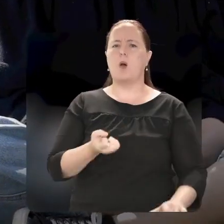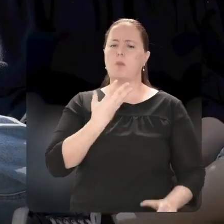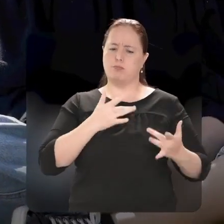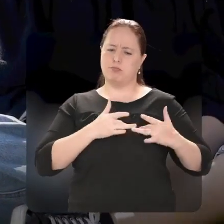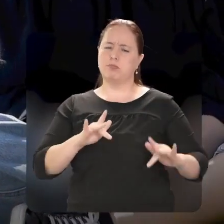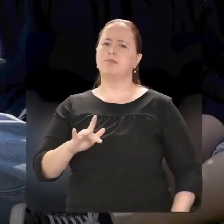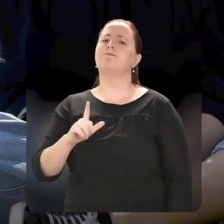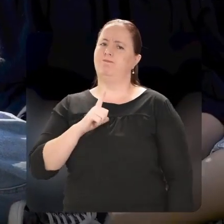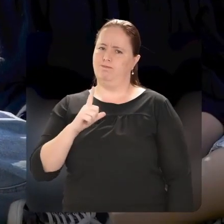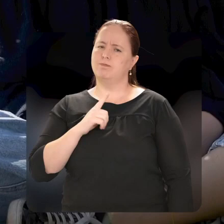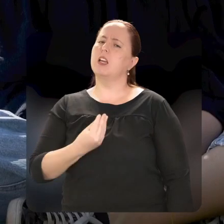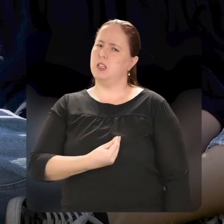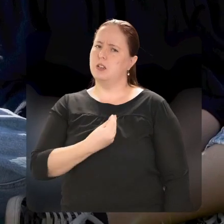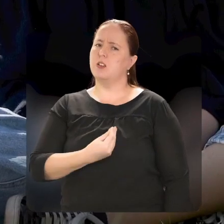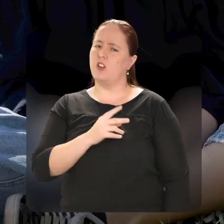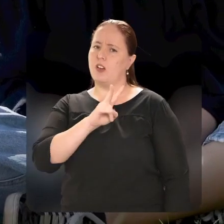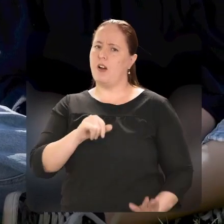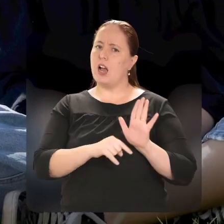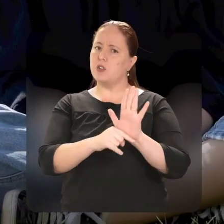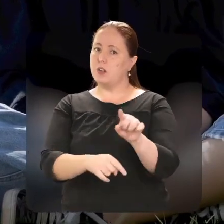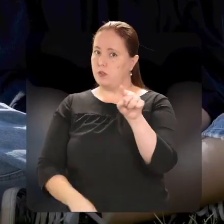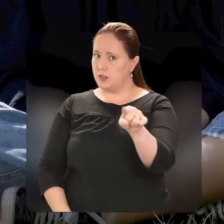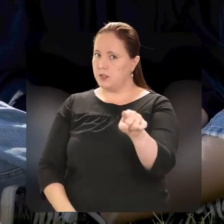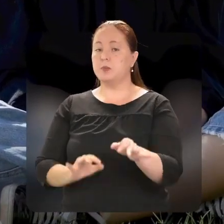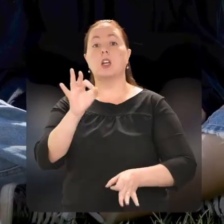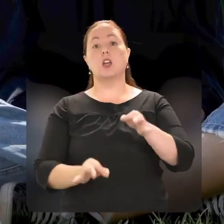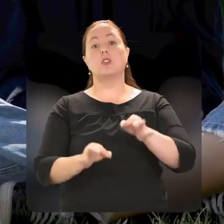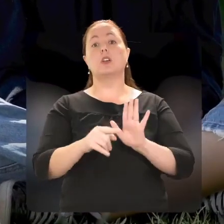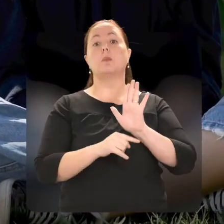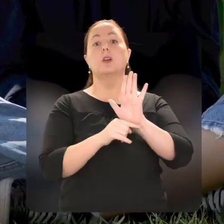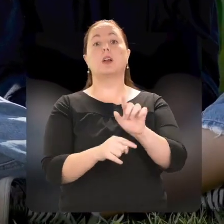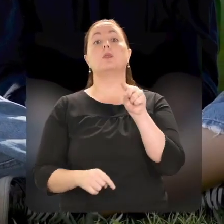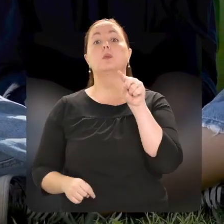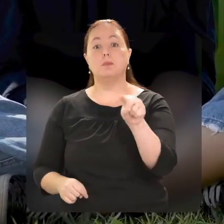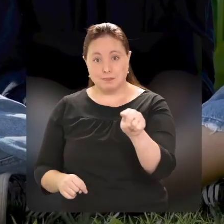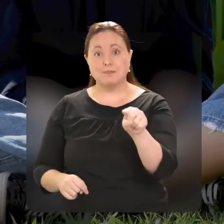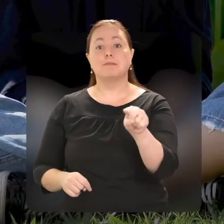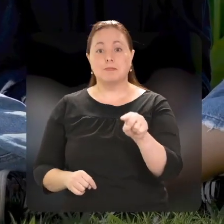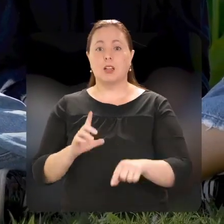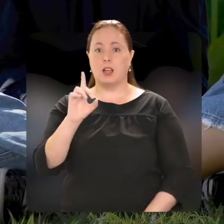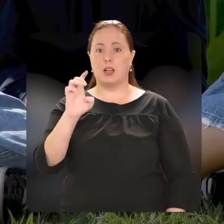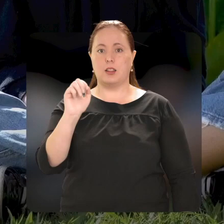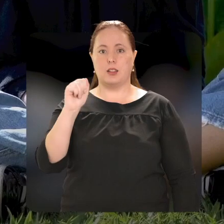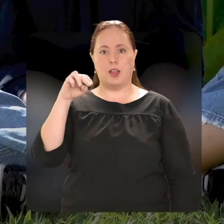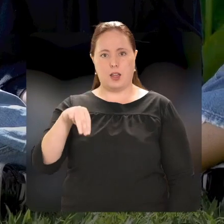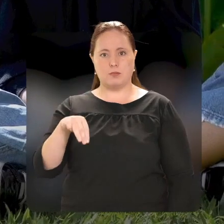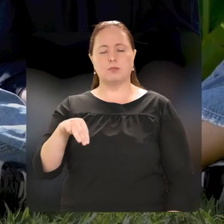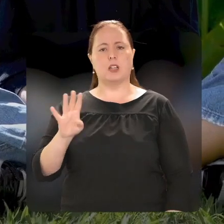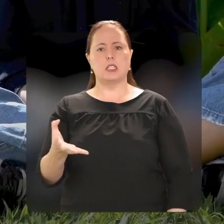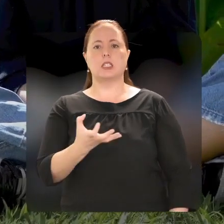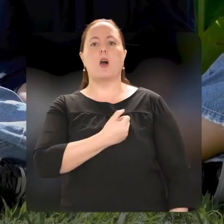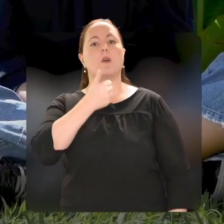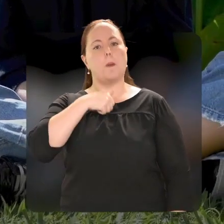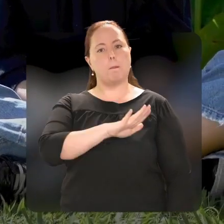são boas, ainda existem pessoas boas e elas vão te ajudar. A justiça está aí para ser feita e a DEAN existe